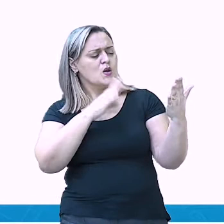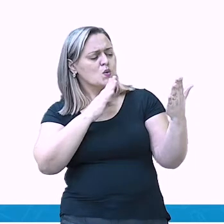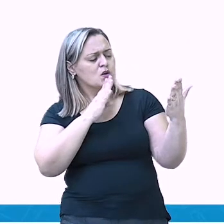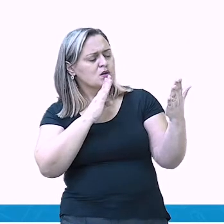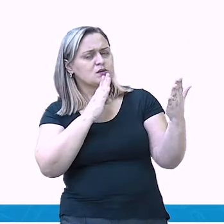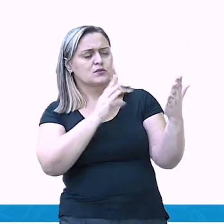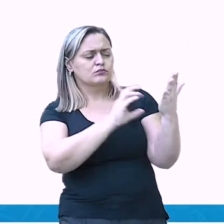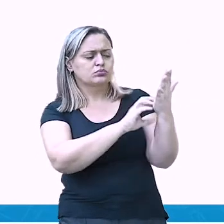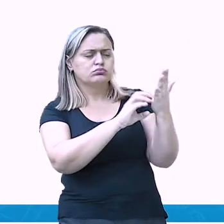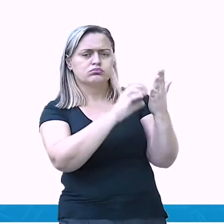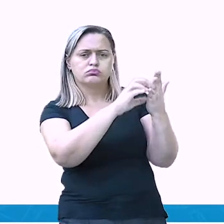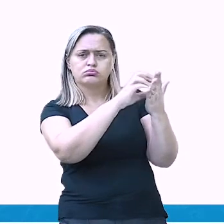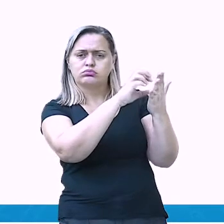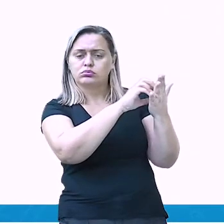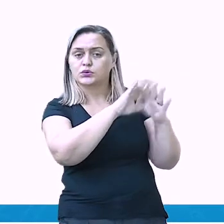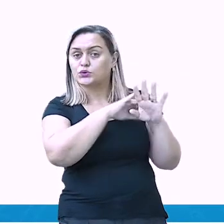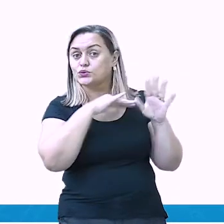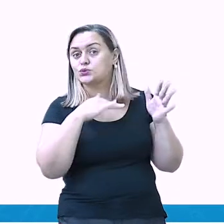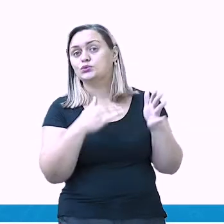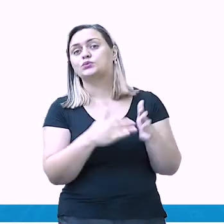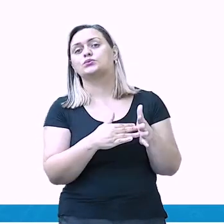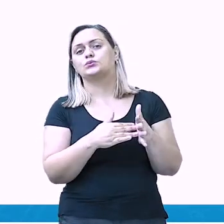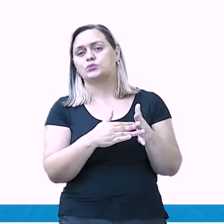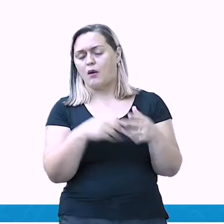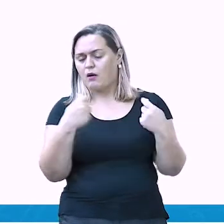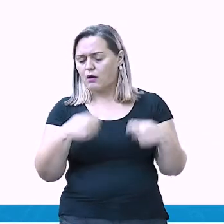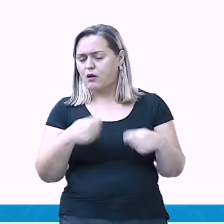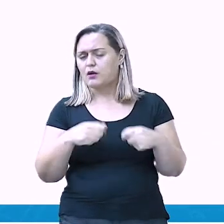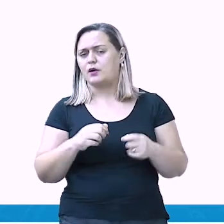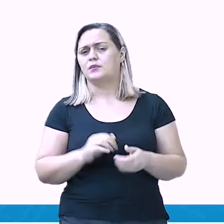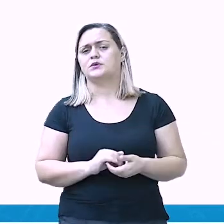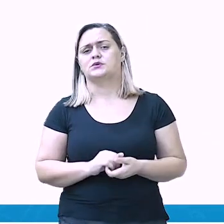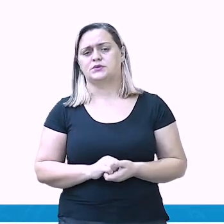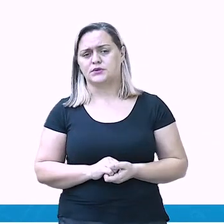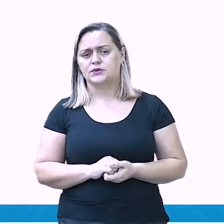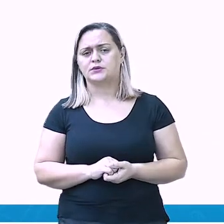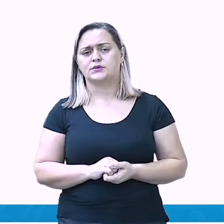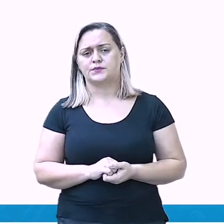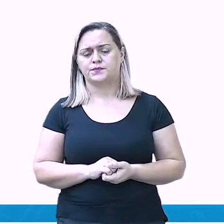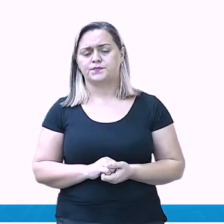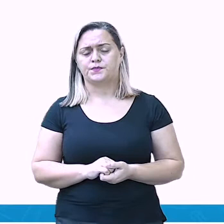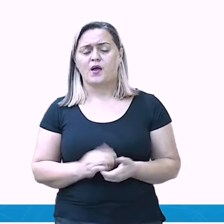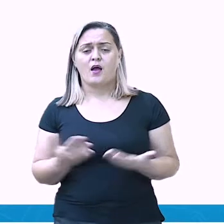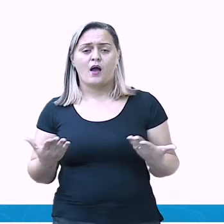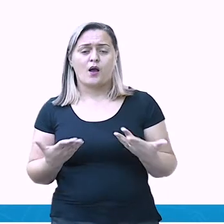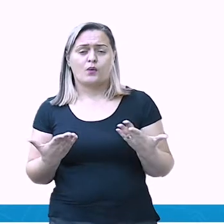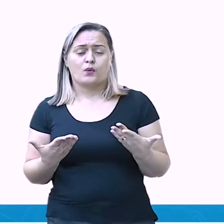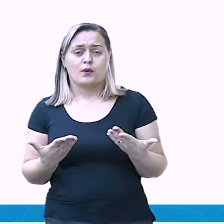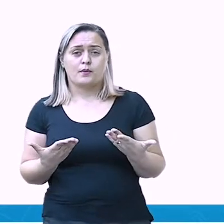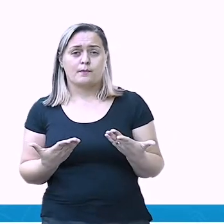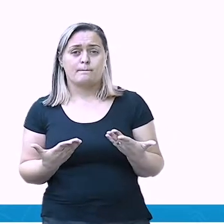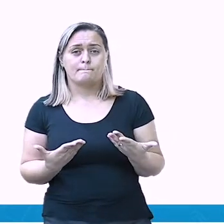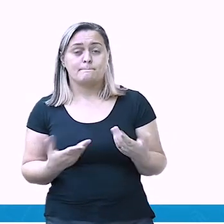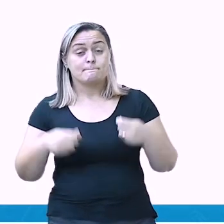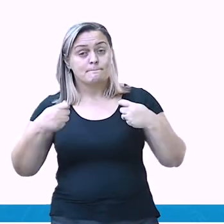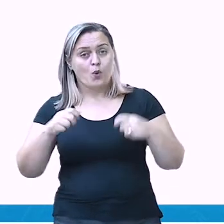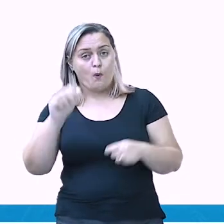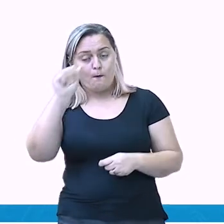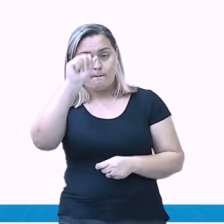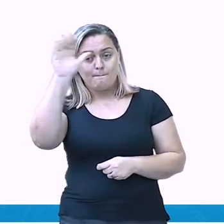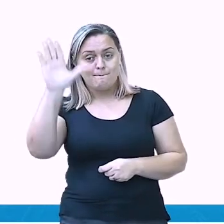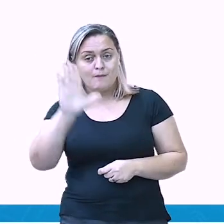palavra. A necessidade de representar com fidelidade em um mapa